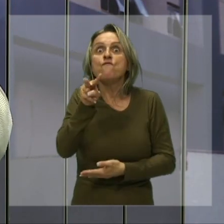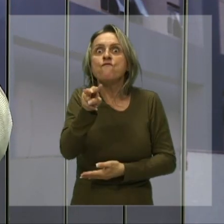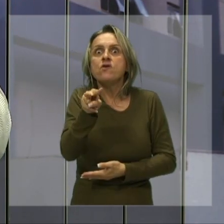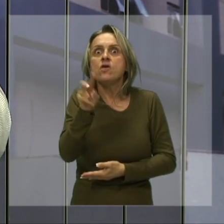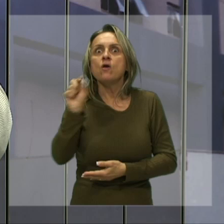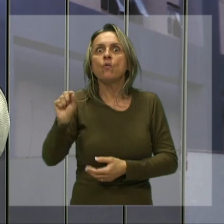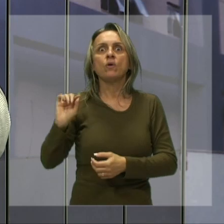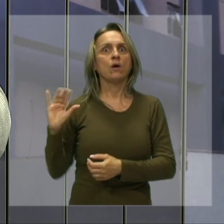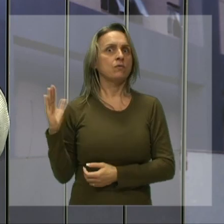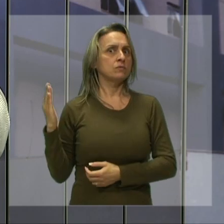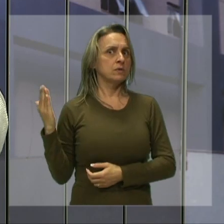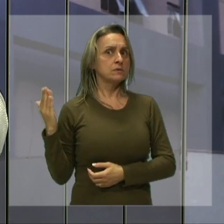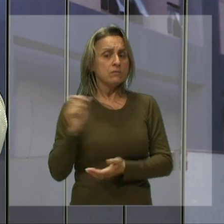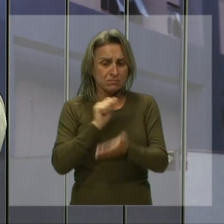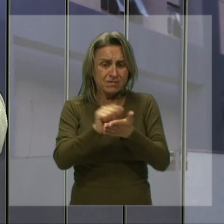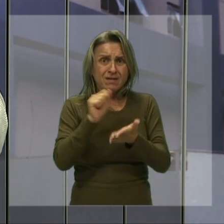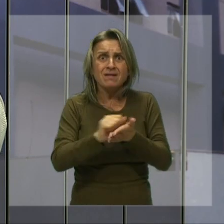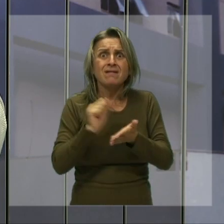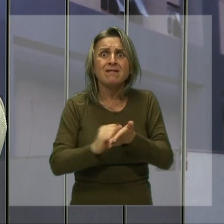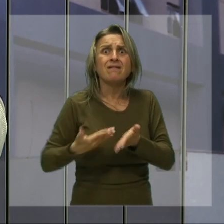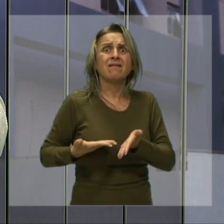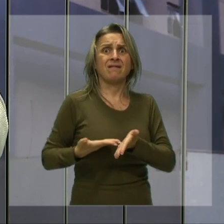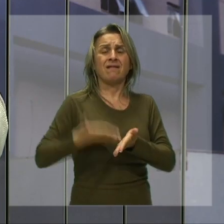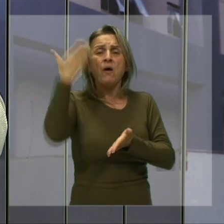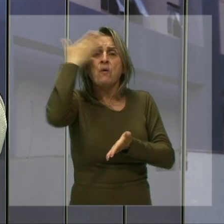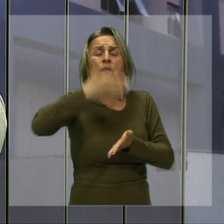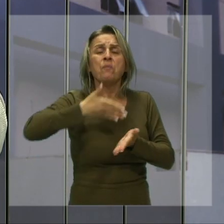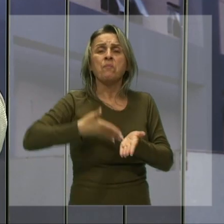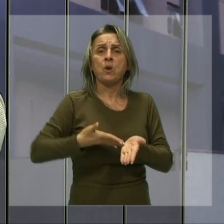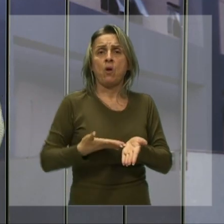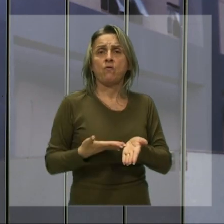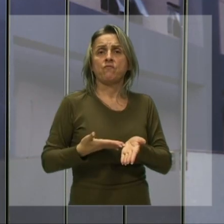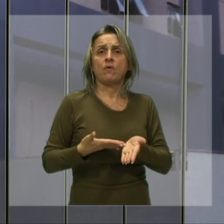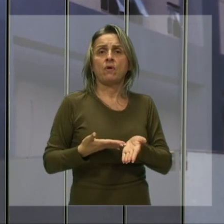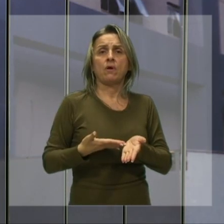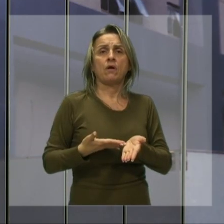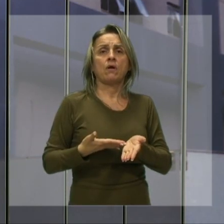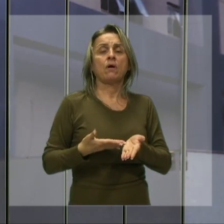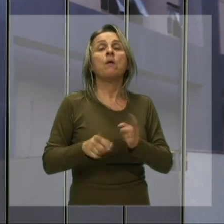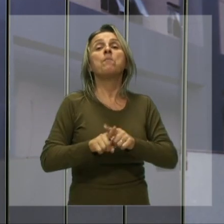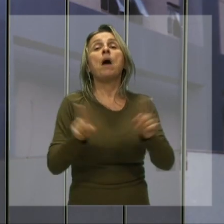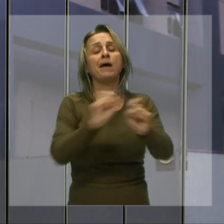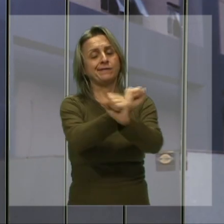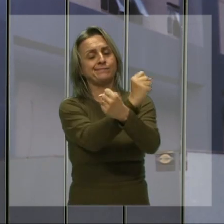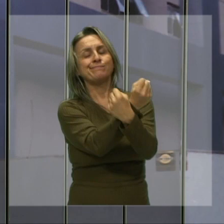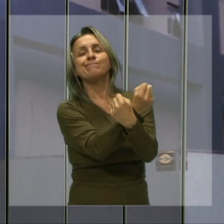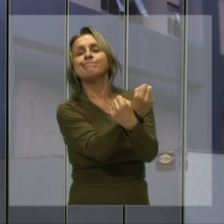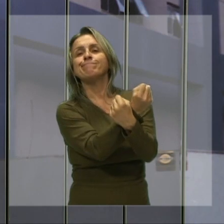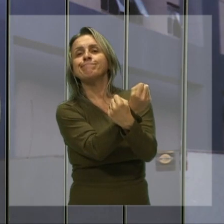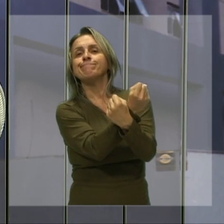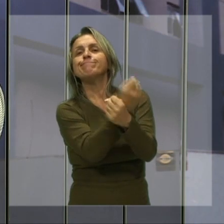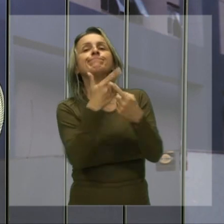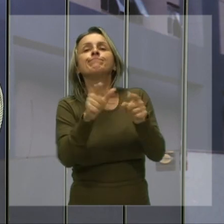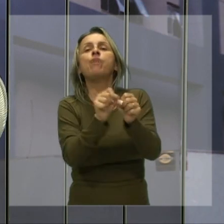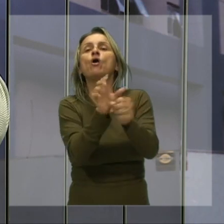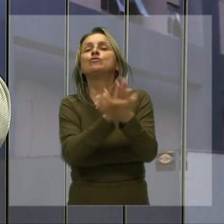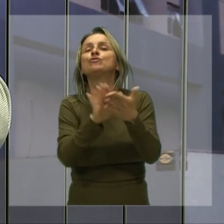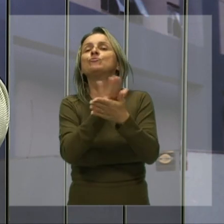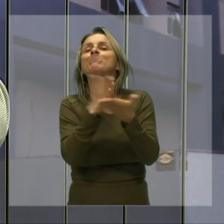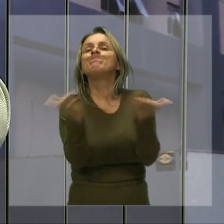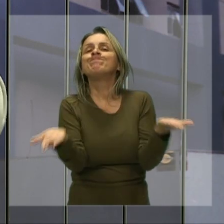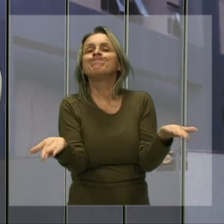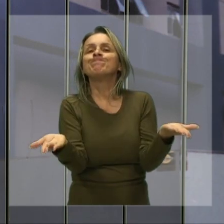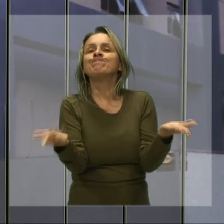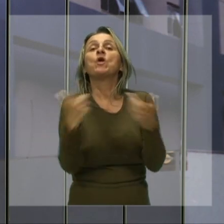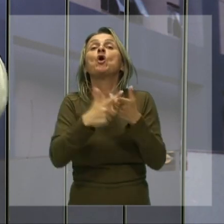eu vi ali, está ali escrito o que eles fizeram, e eu estou amarrado aqui, não posso fazer muita coisa. Por quê? Eu não